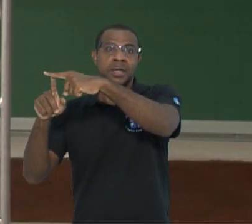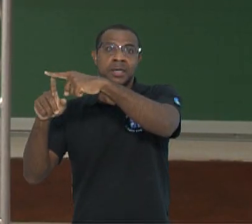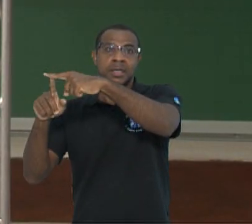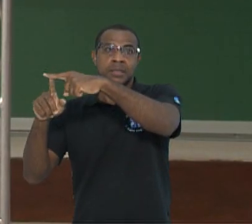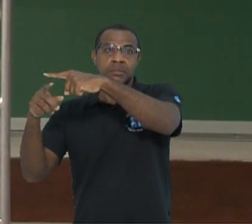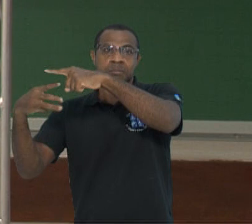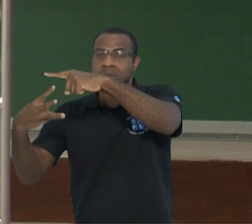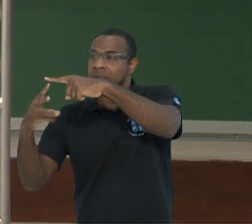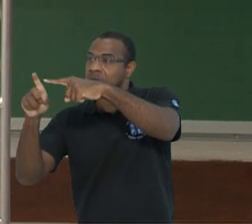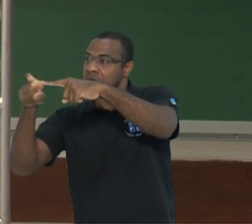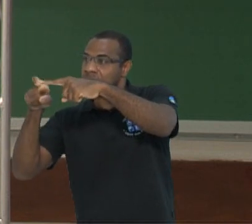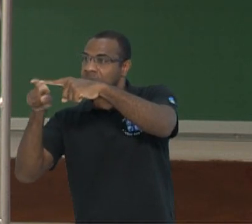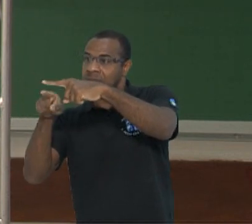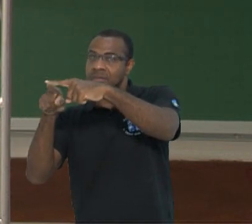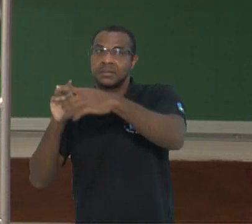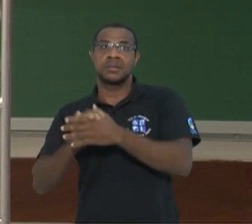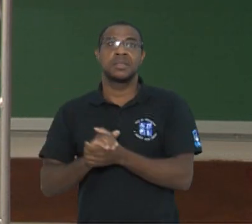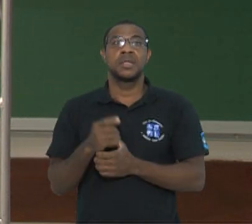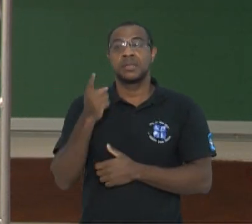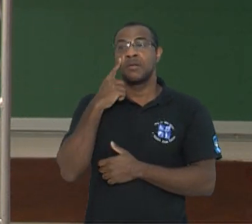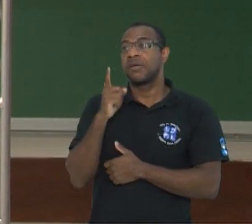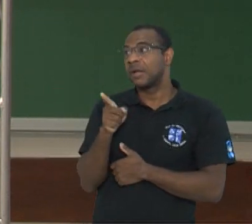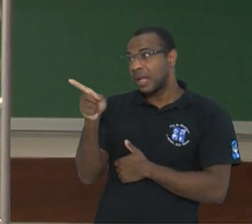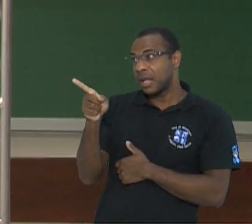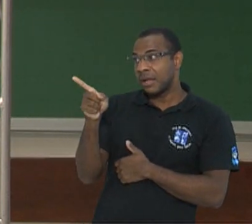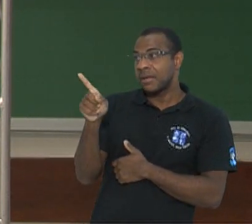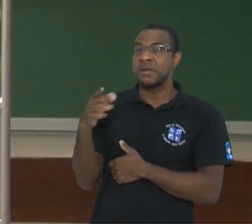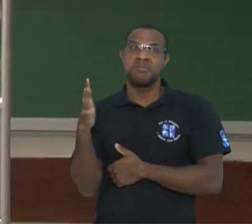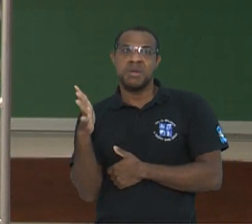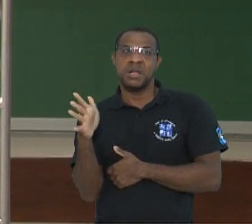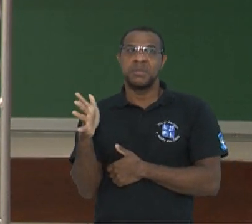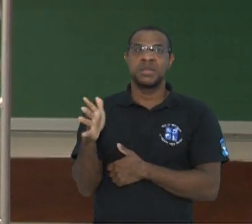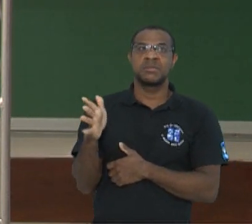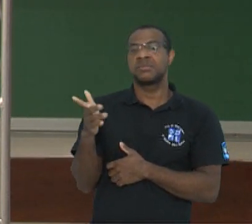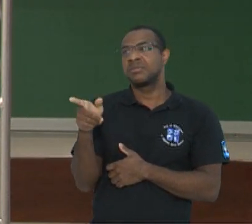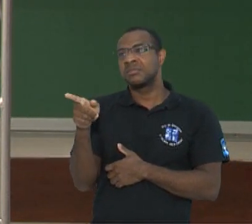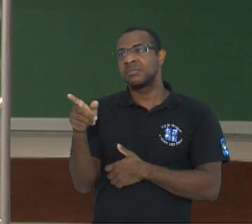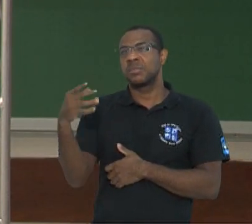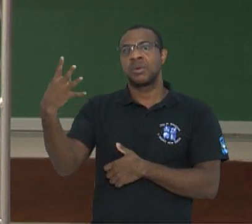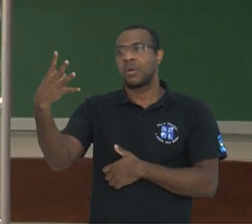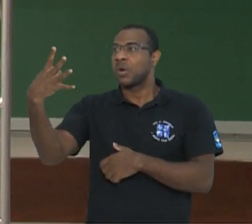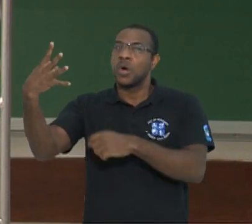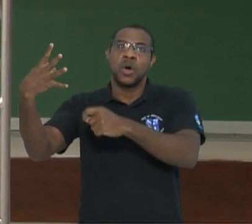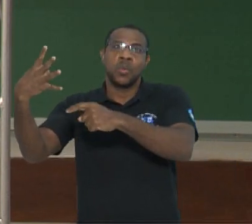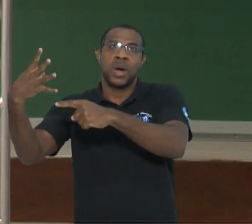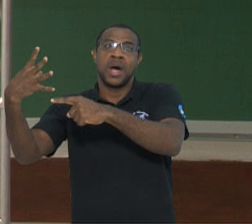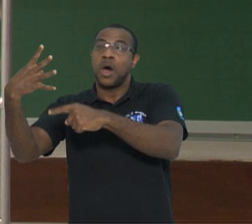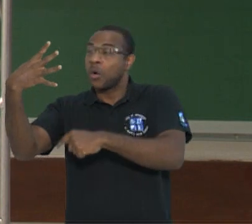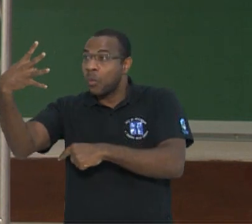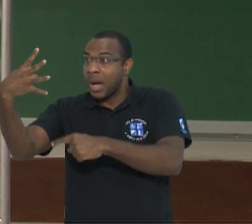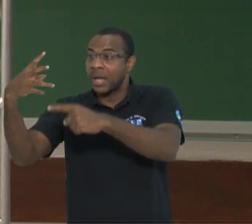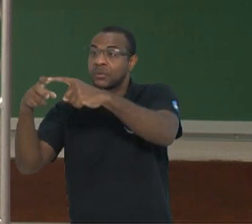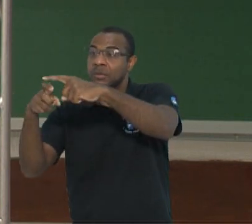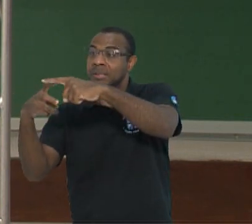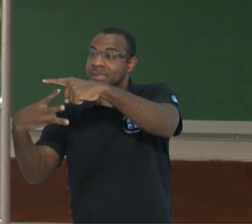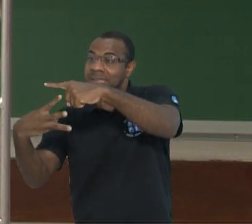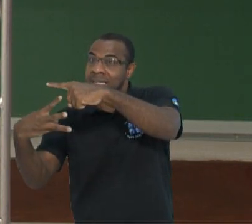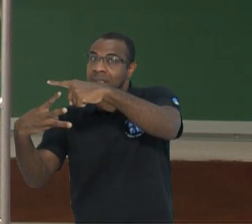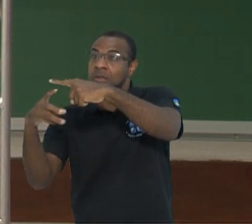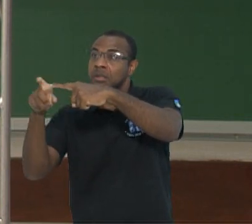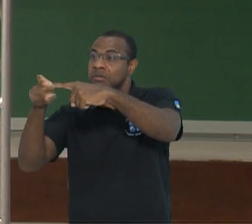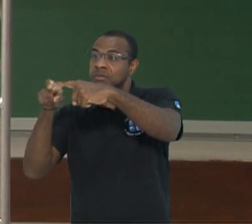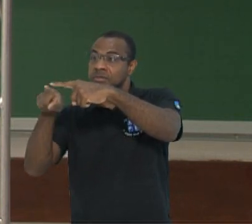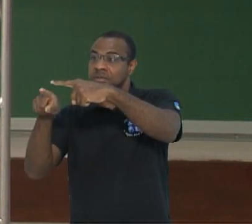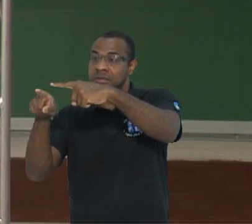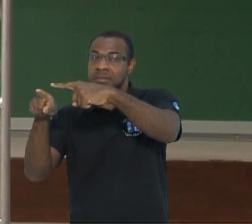Vejam, eu deixei ali mais ou menos 4/3 de x. Eu quero que vocês interpretem isso de que